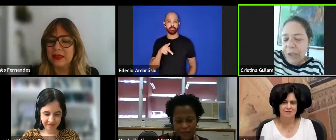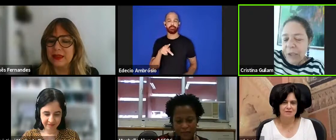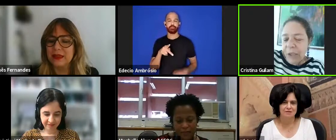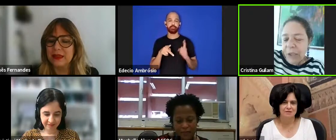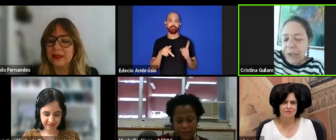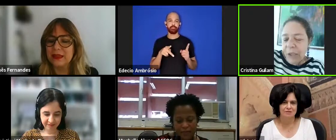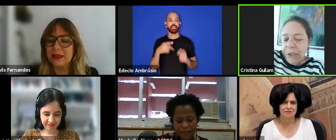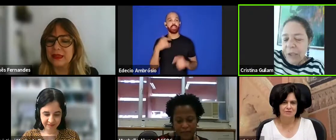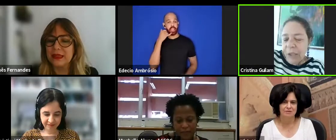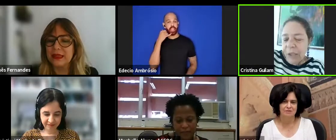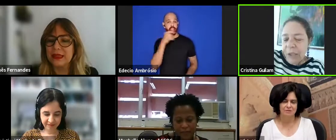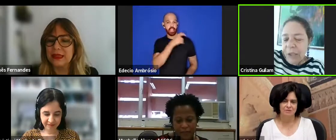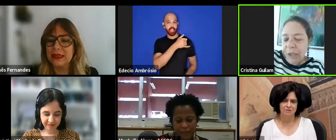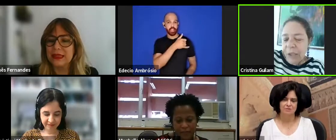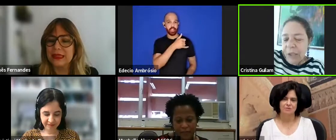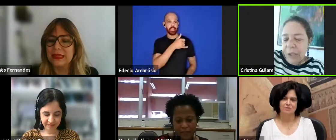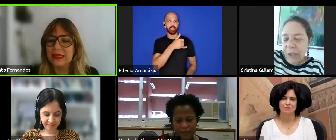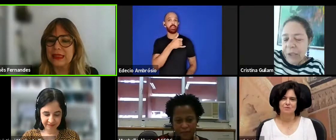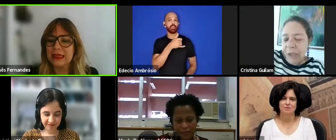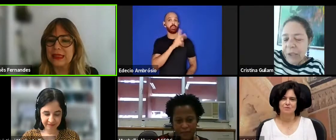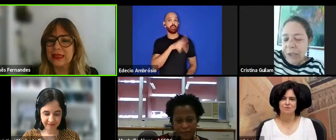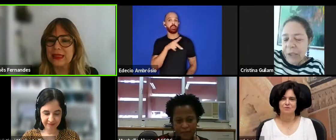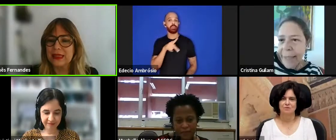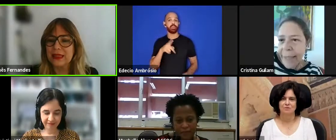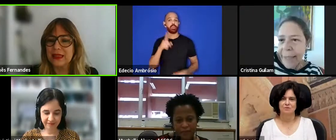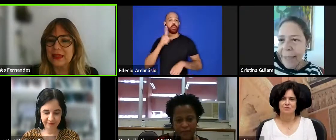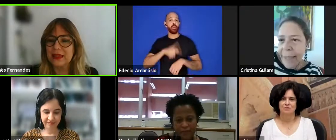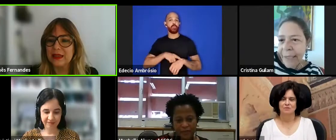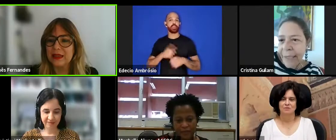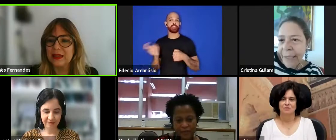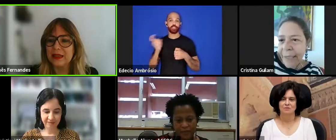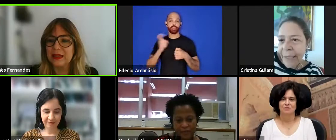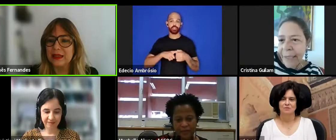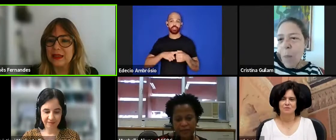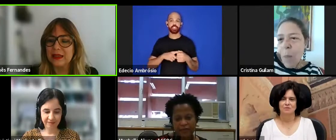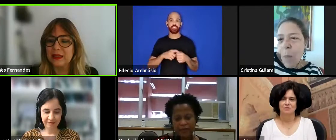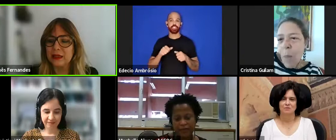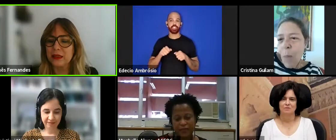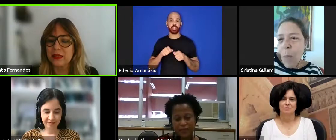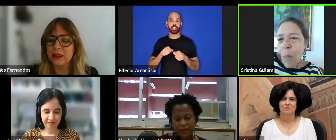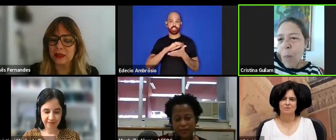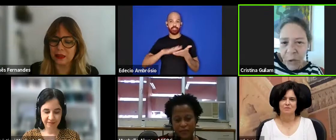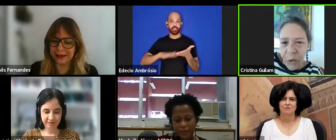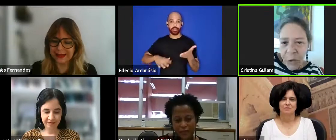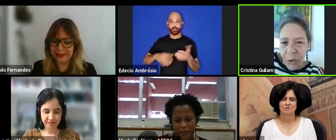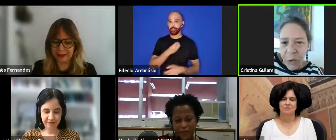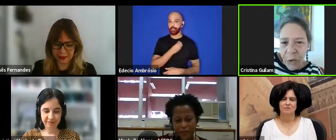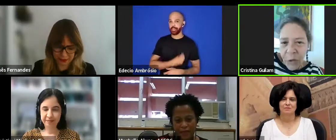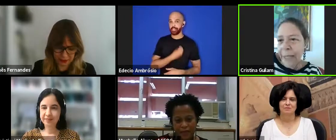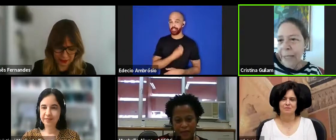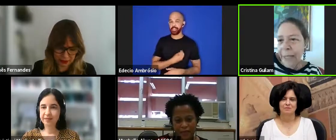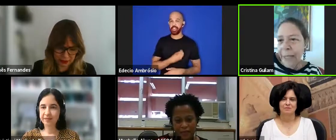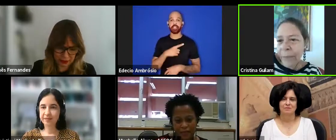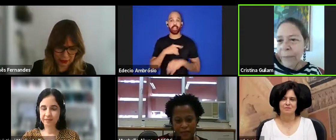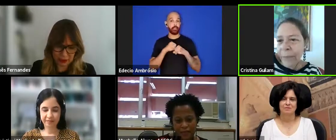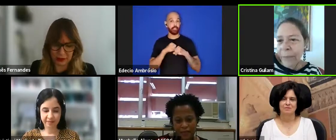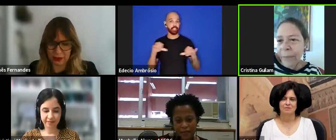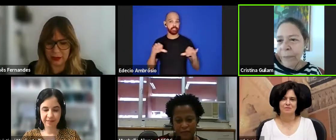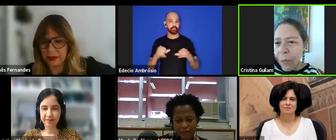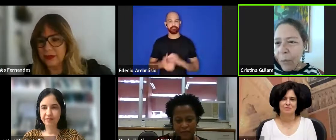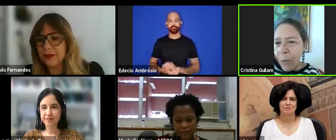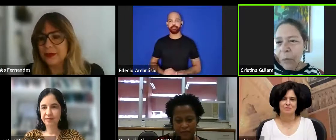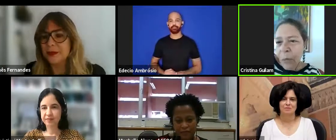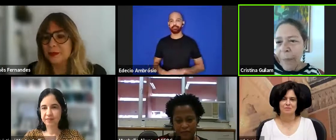Ele ligou para a professora no momento de retorno às atividades presenciais e deixou uma mensagem para ela assim: